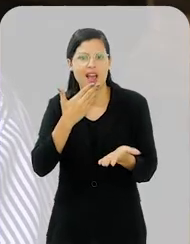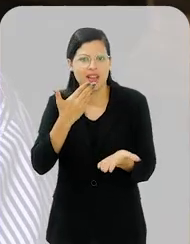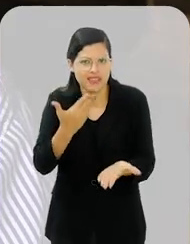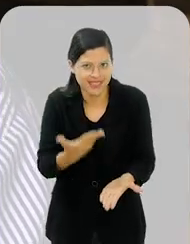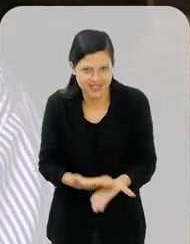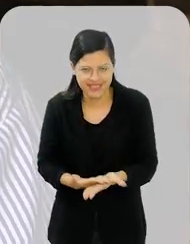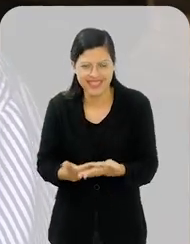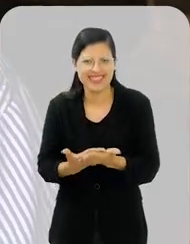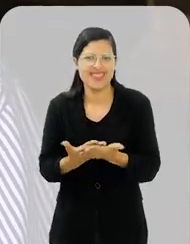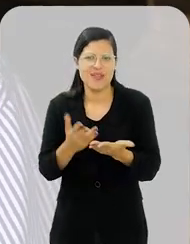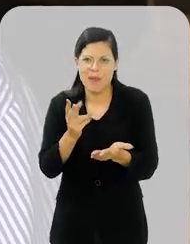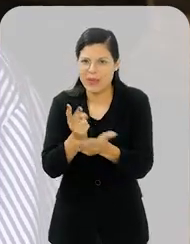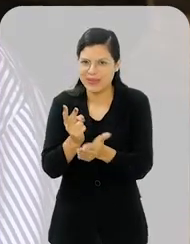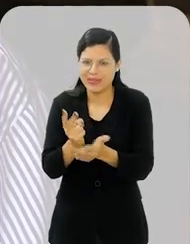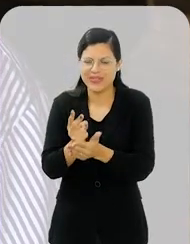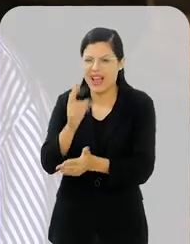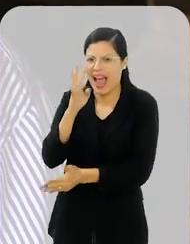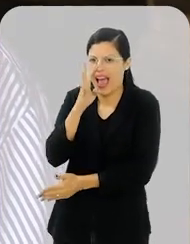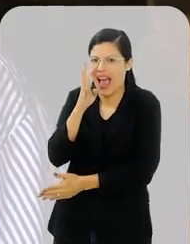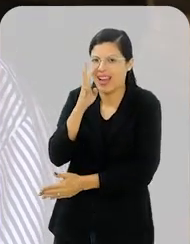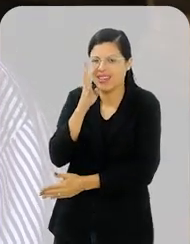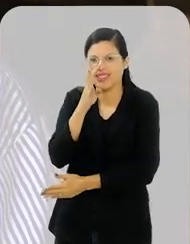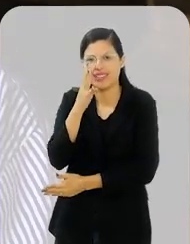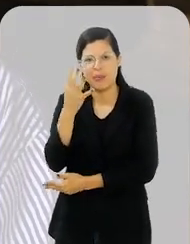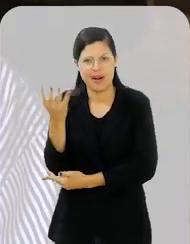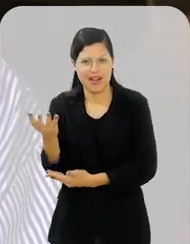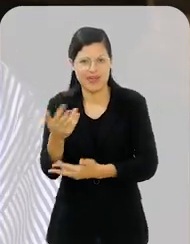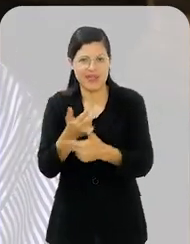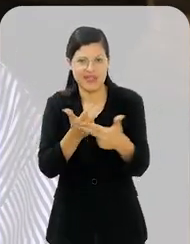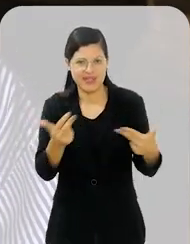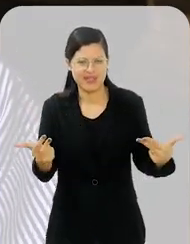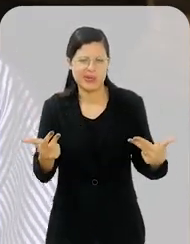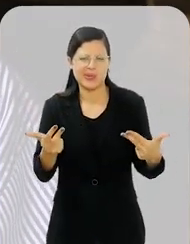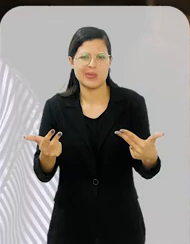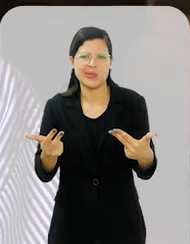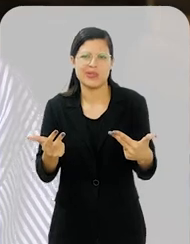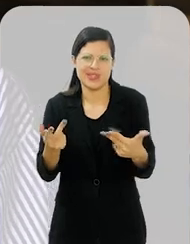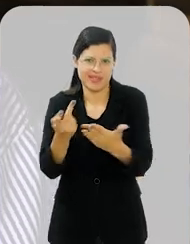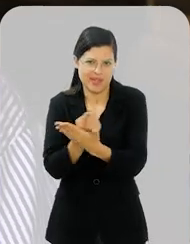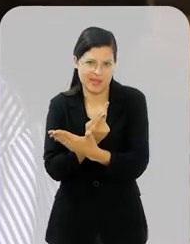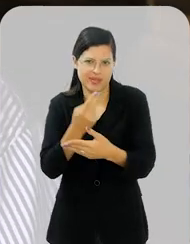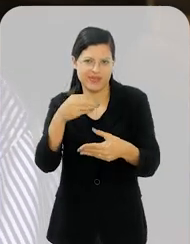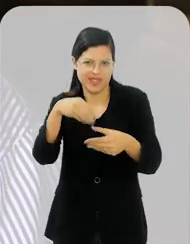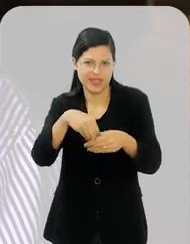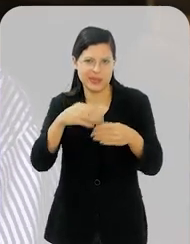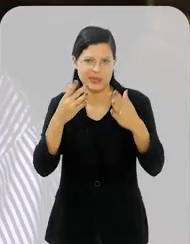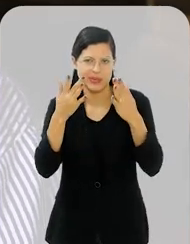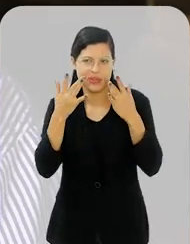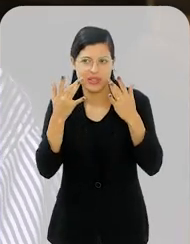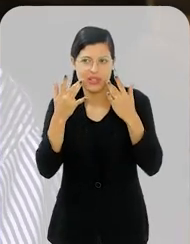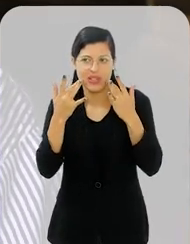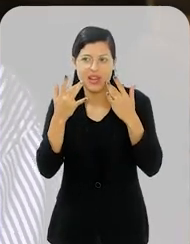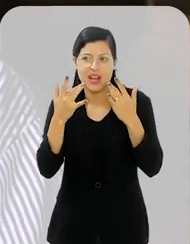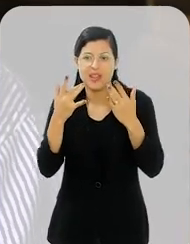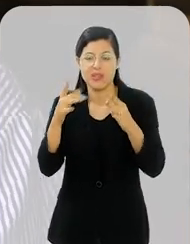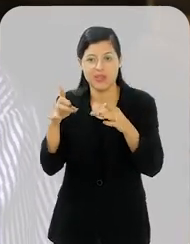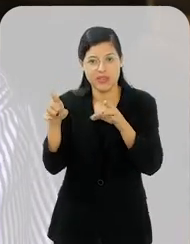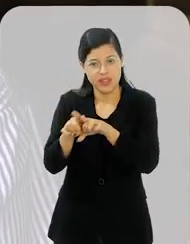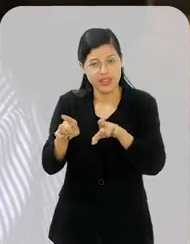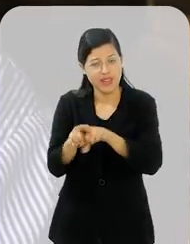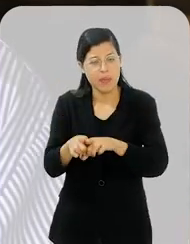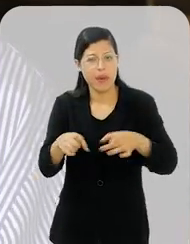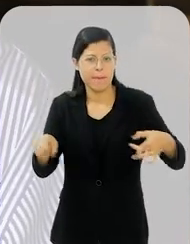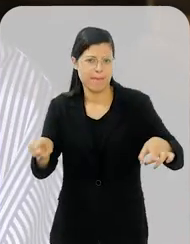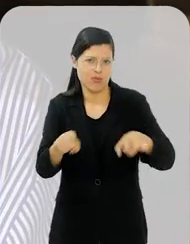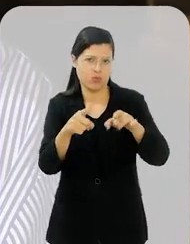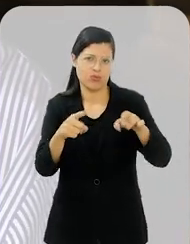boca aberta, eu disse, até hoje eu não fechei a boca. Eu continuo maravilhado com todas as coisas que acontecem dentro de um teatro. E não só